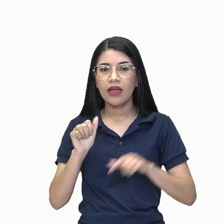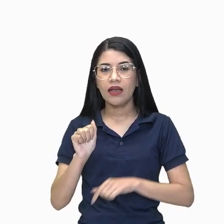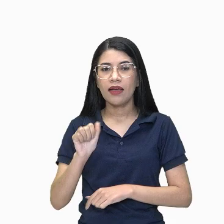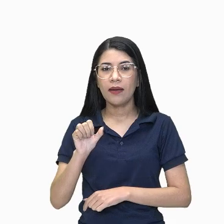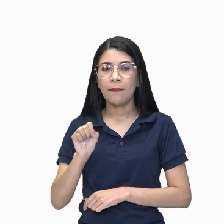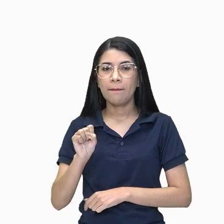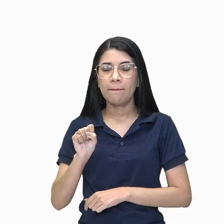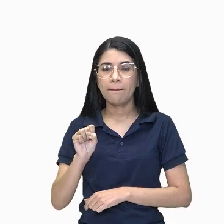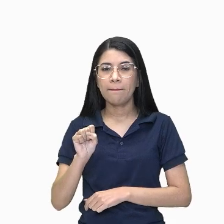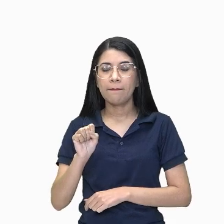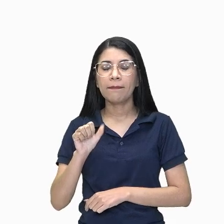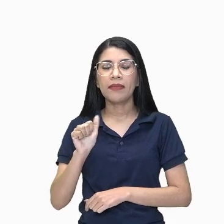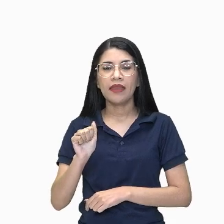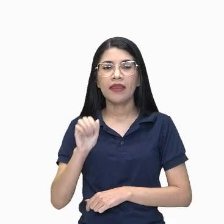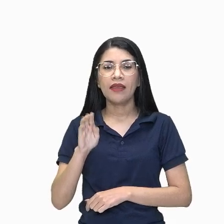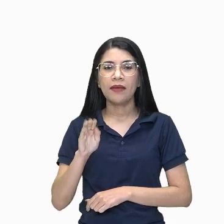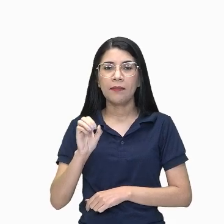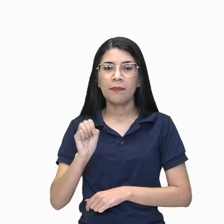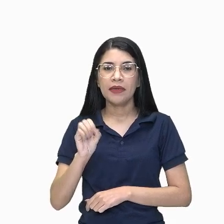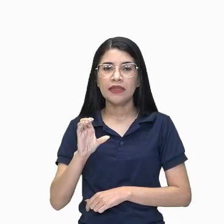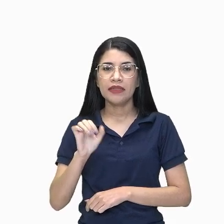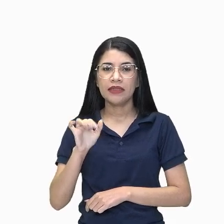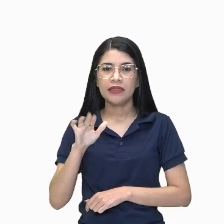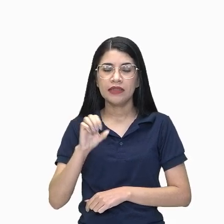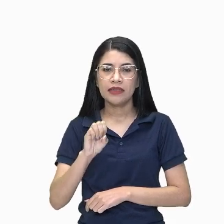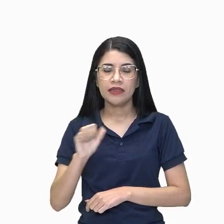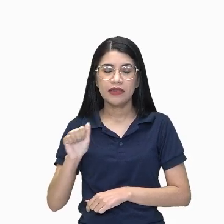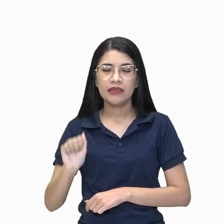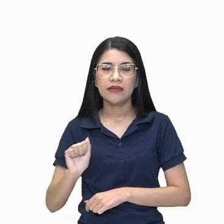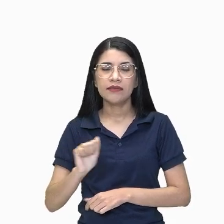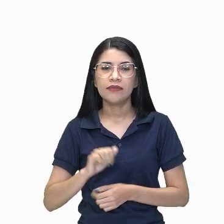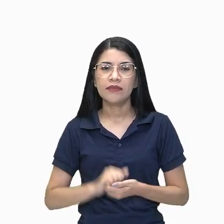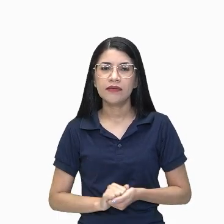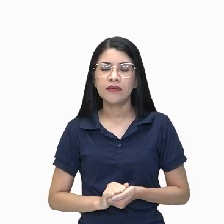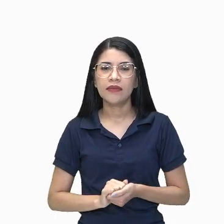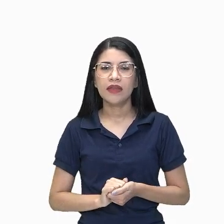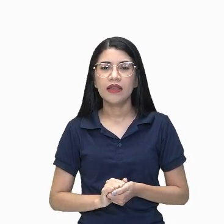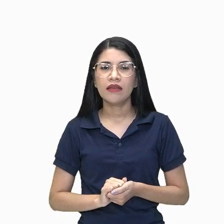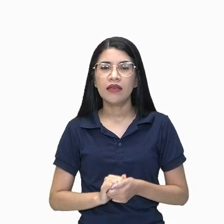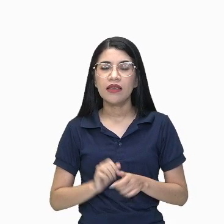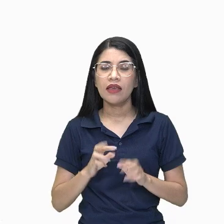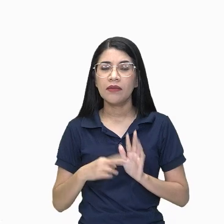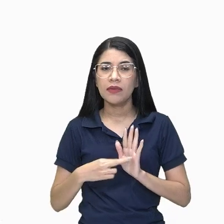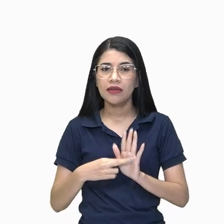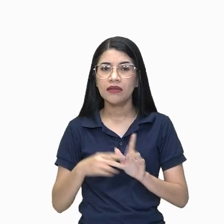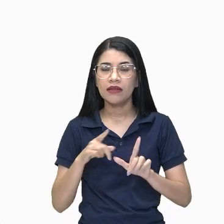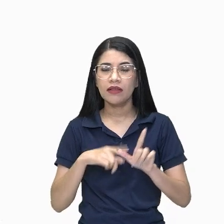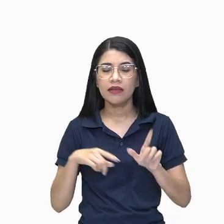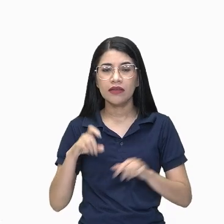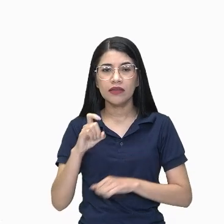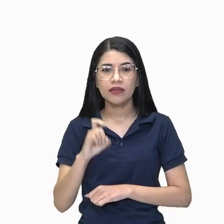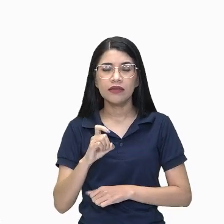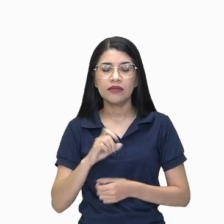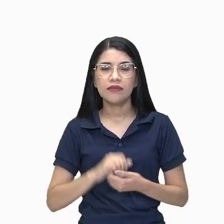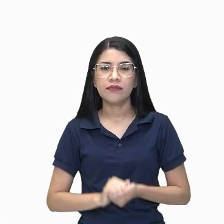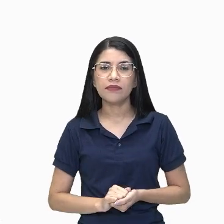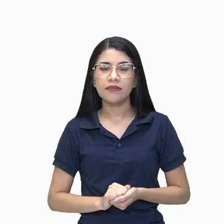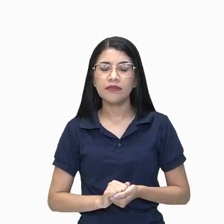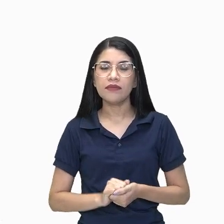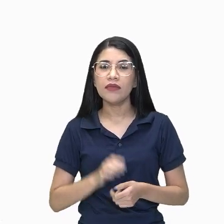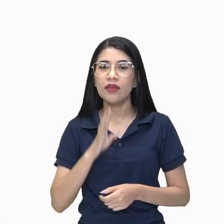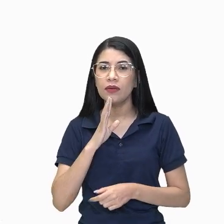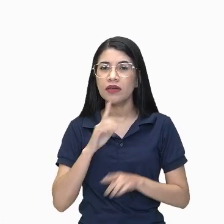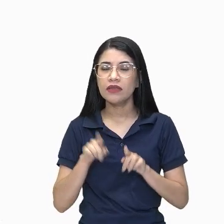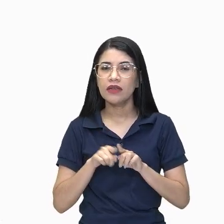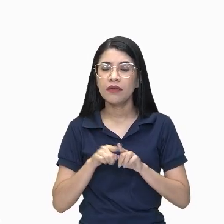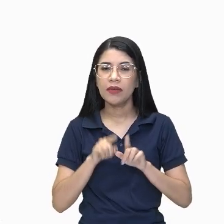e a gente representa por x. Qual é o nome mesmo aí, professor? É tão difícil falar isso? Não é não. abscissa, que a gente conhece aí